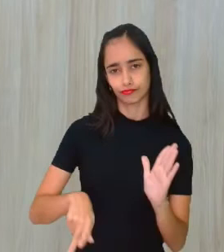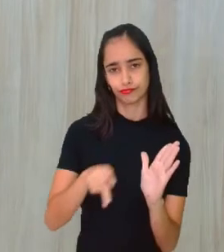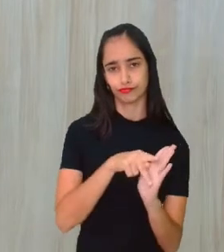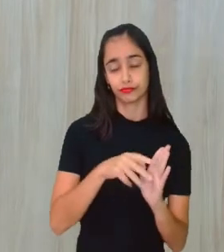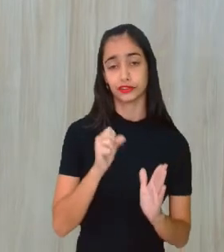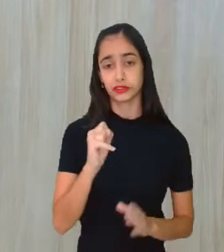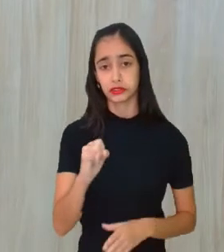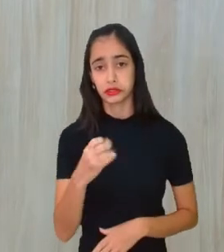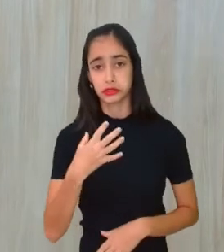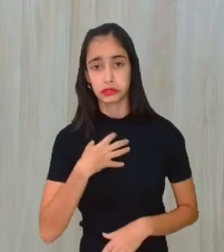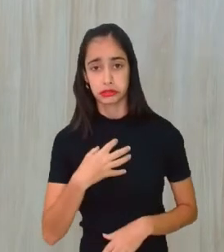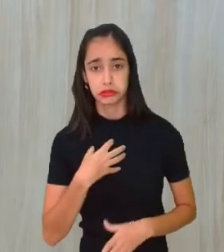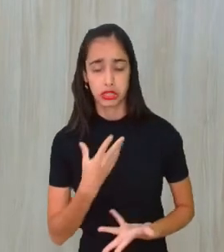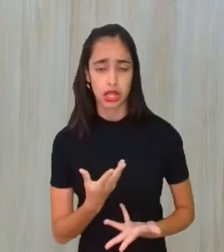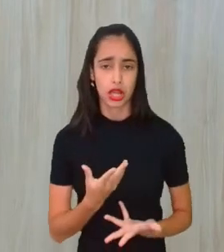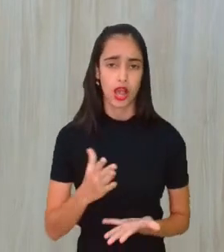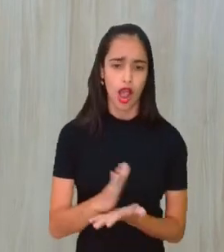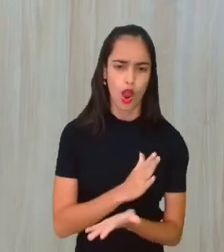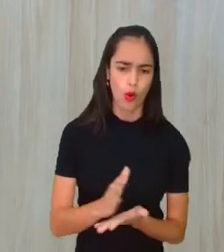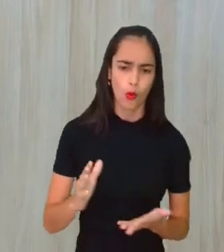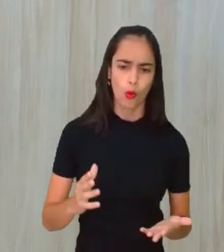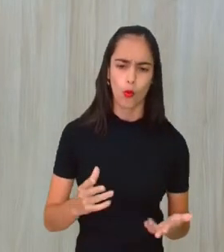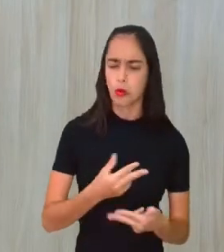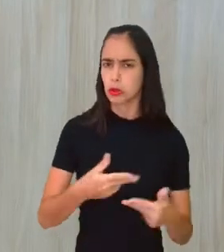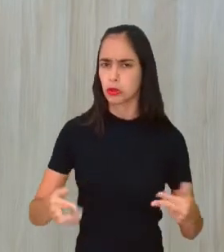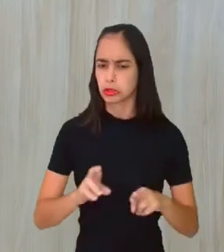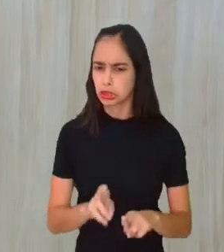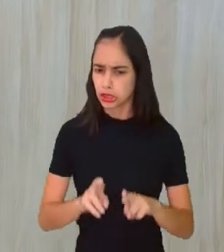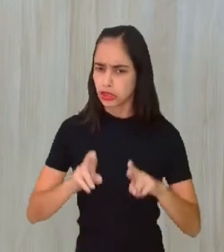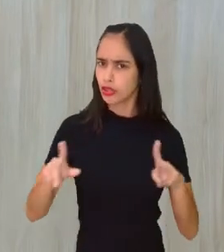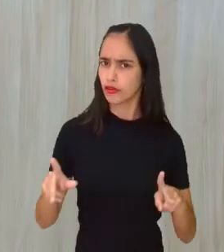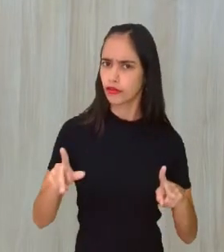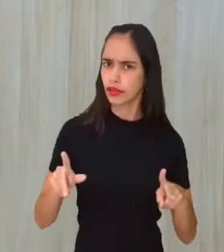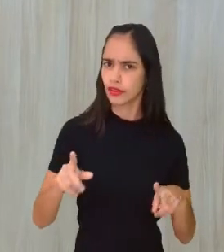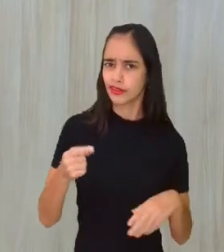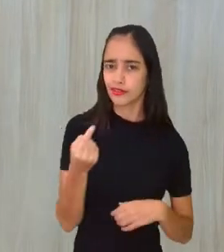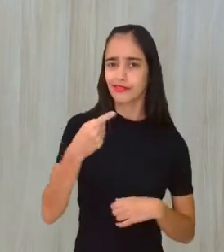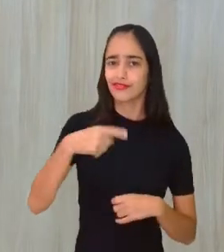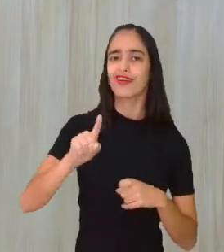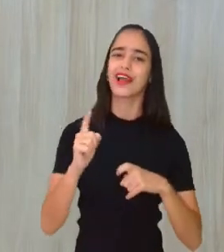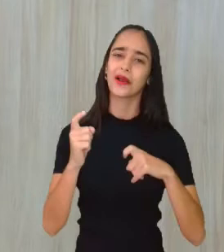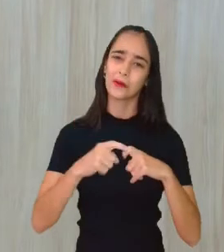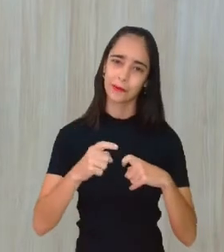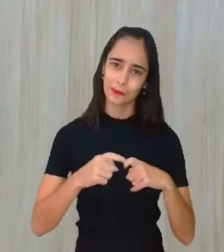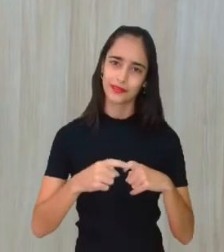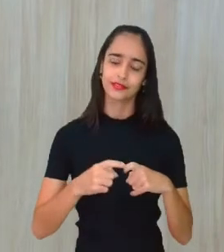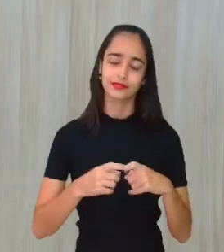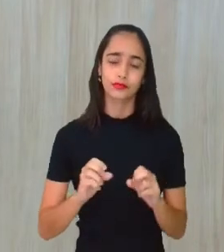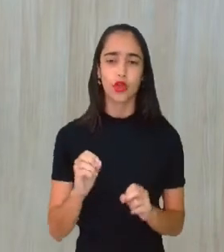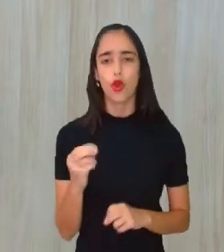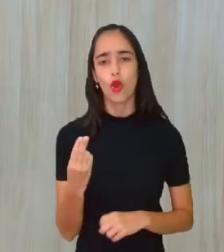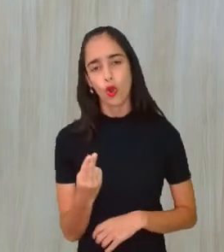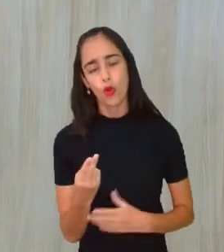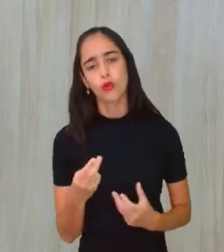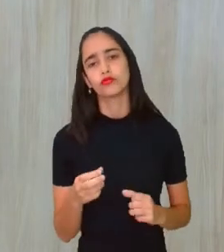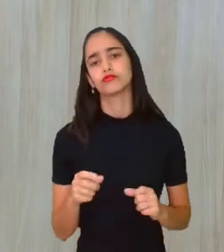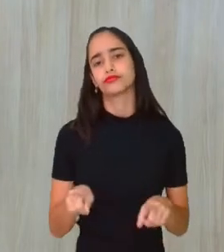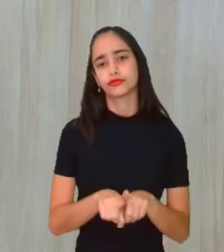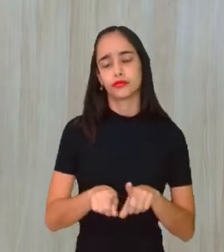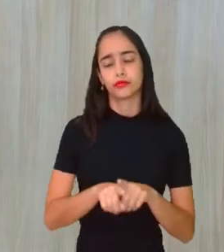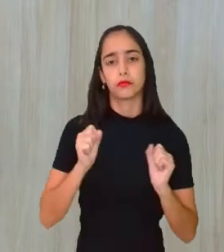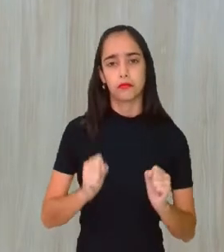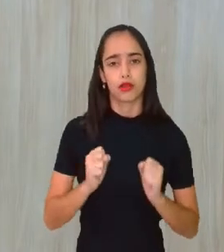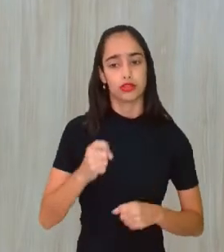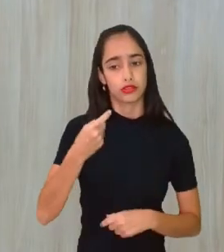alguma anomalia, você vai para um médico. Se você não sentir, você pode fazer também aquela sua consulta anual, ir lá no